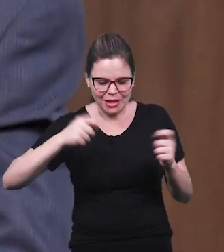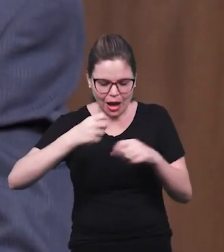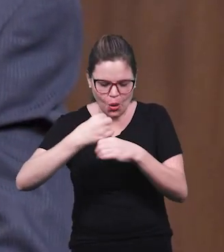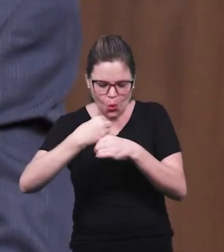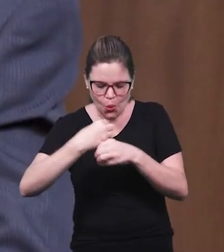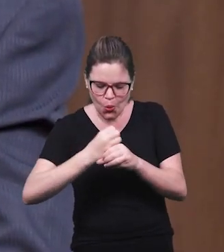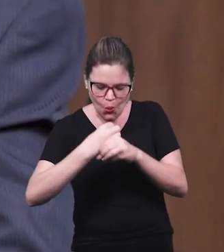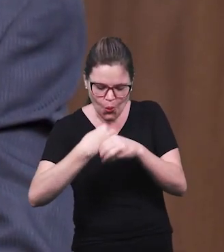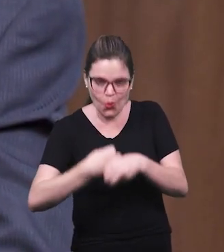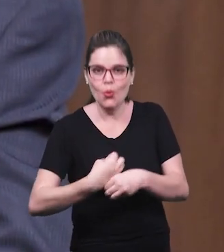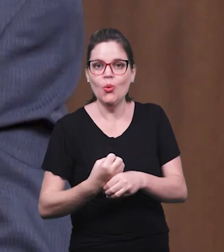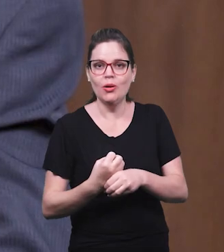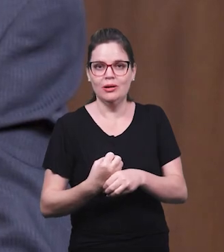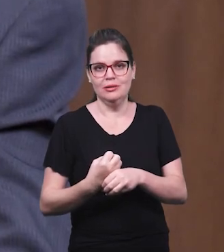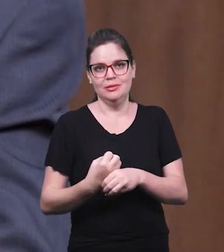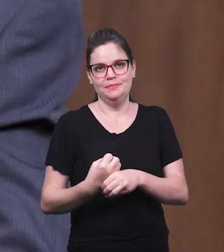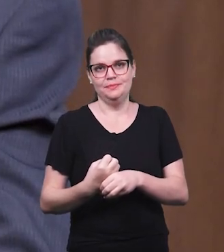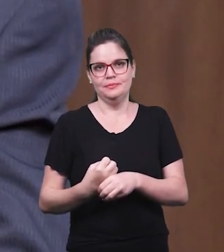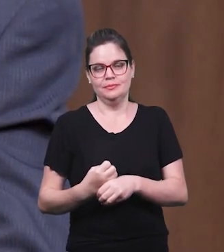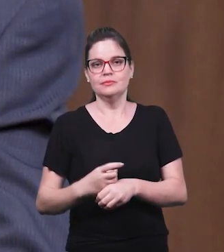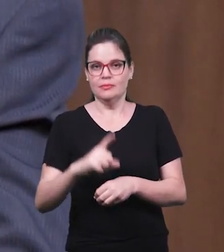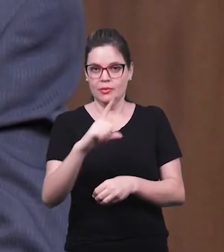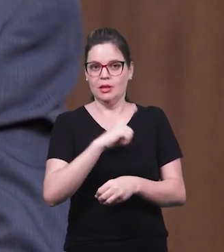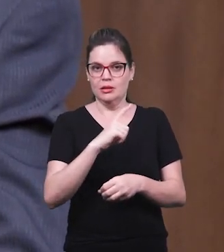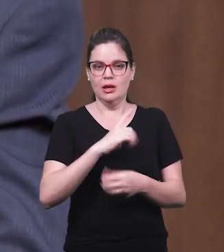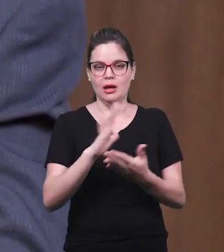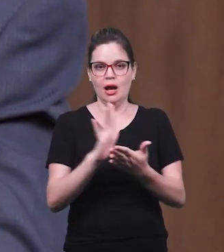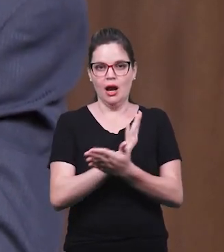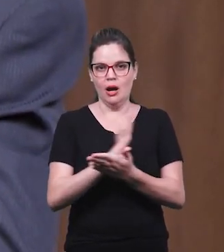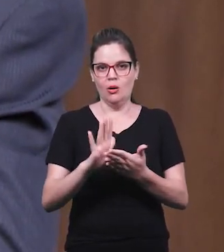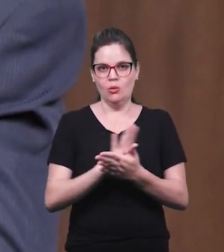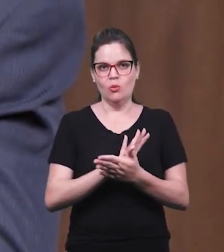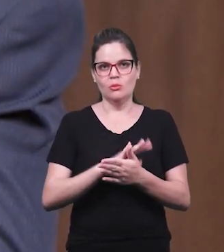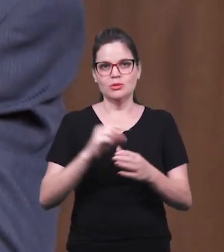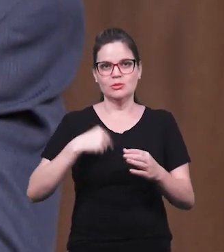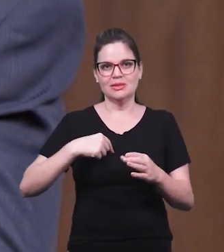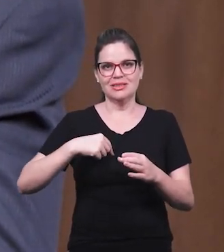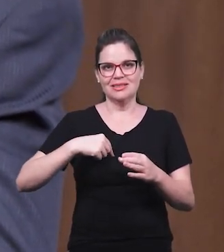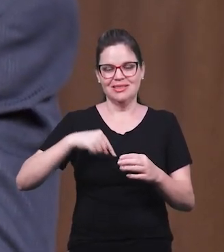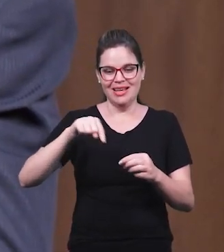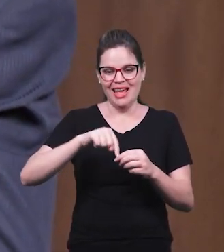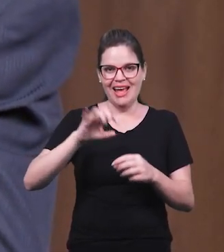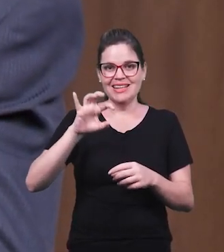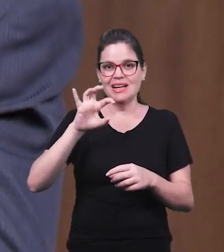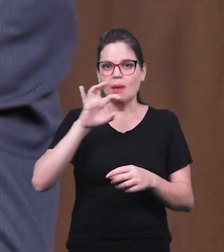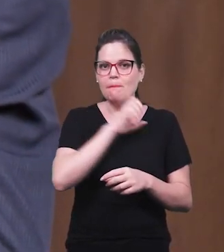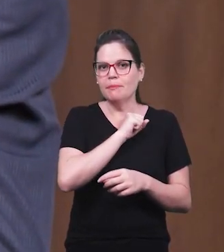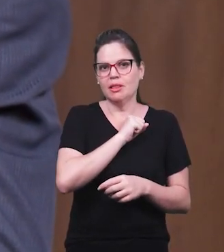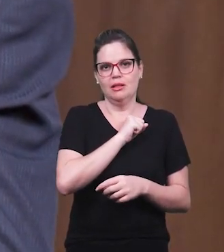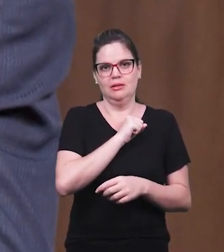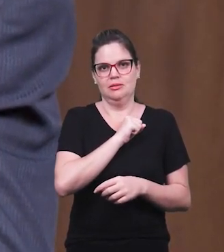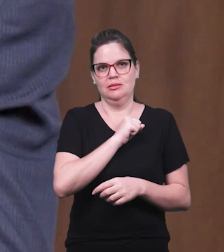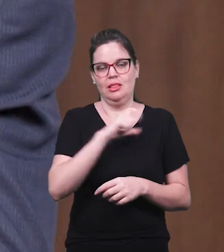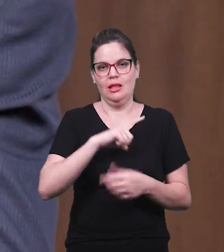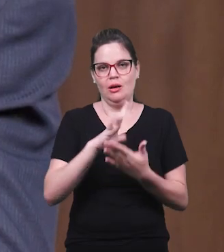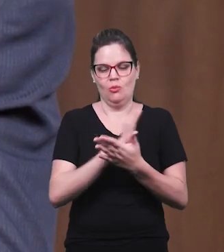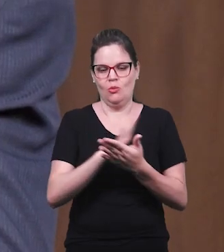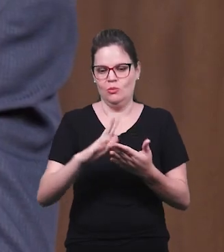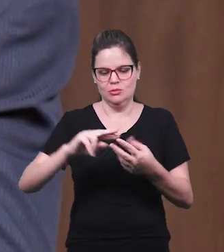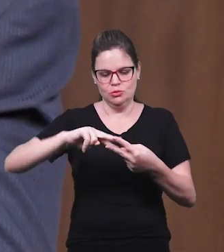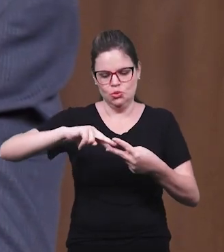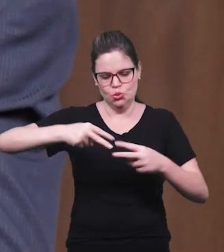interações que acontecem entre partes dessa molécula, né, que são extremamente rápidas e que